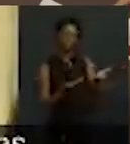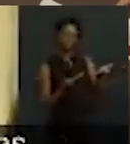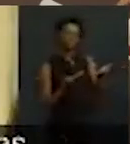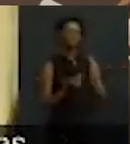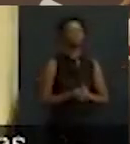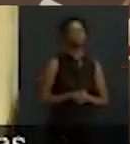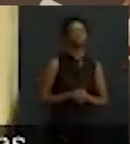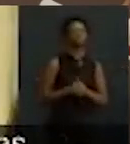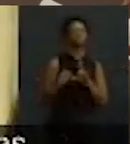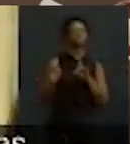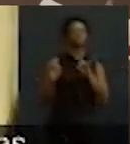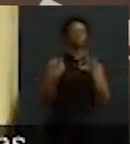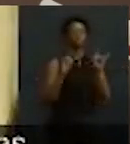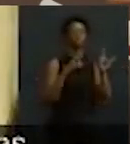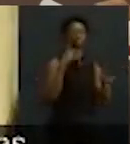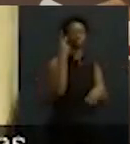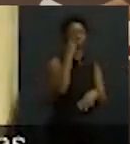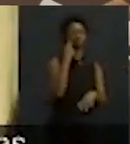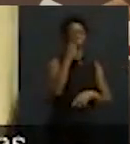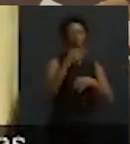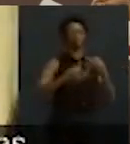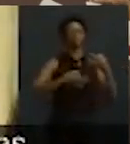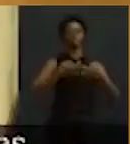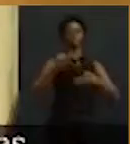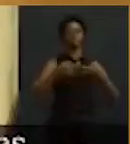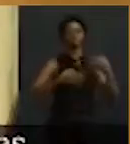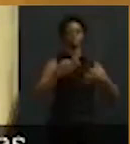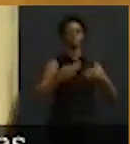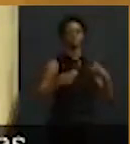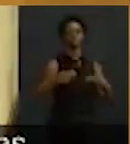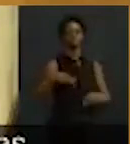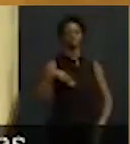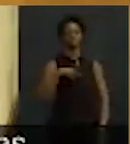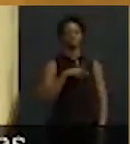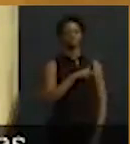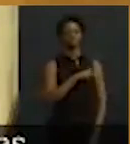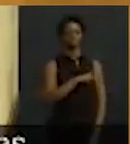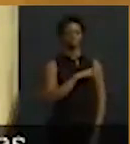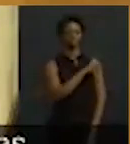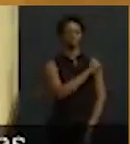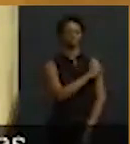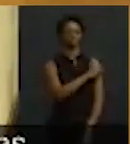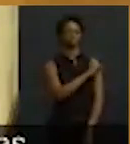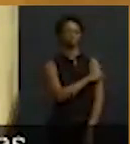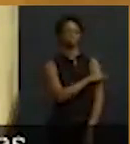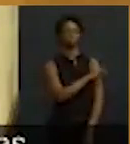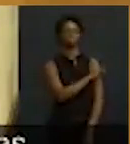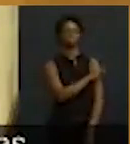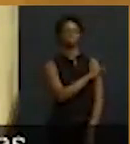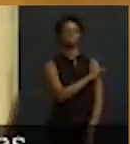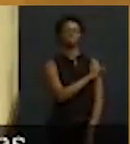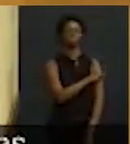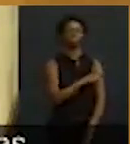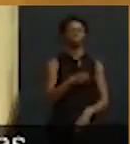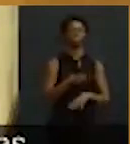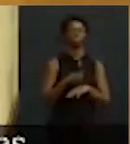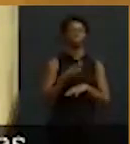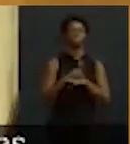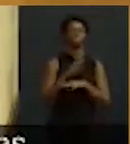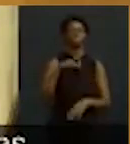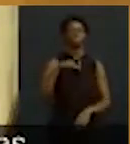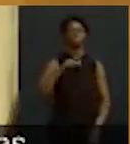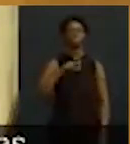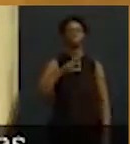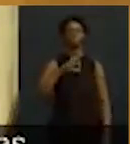o excelentíssimo Procurador de Justiça do Ministério Público do Estado do Rio de Janeiro, doutor